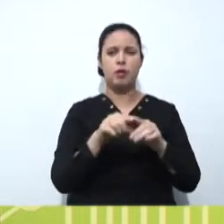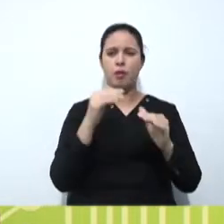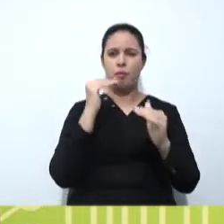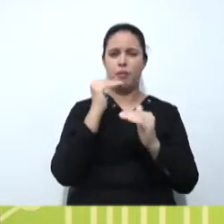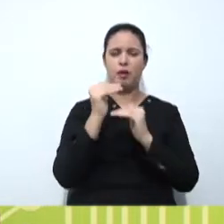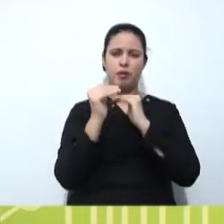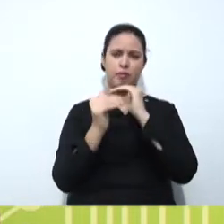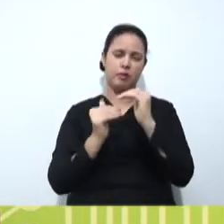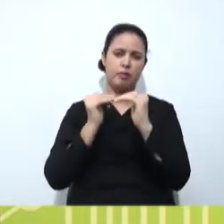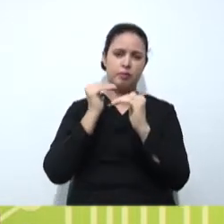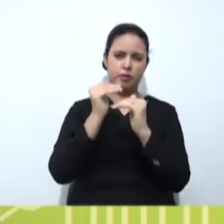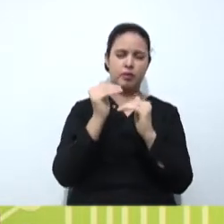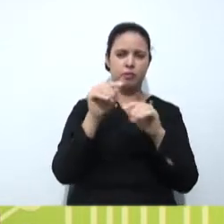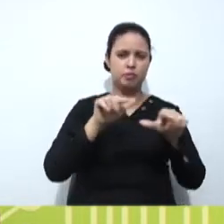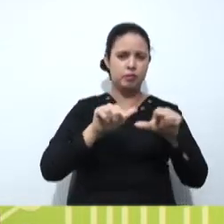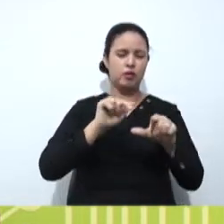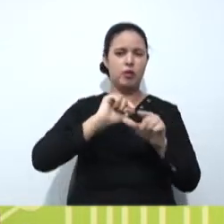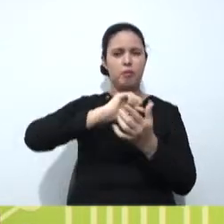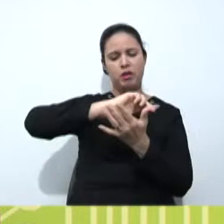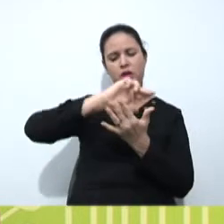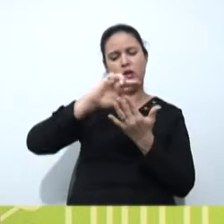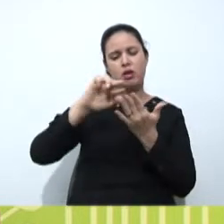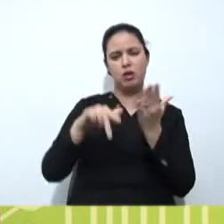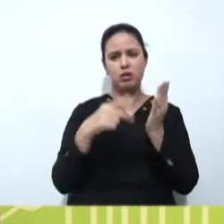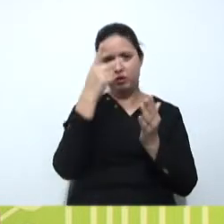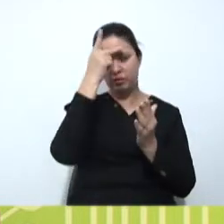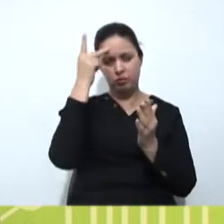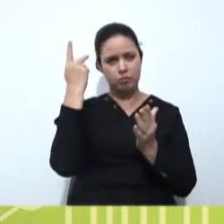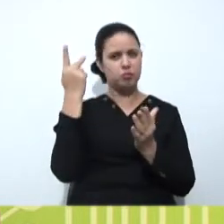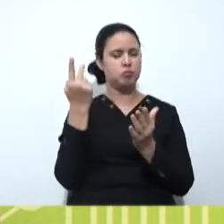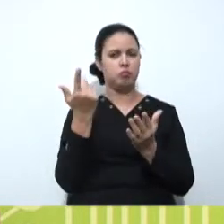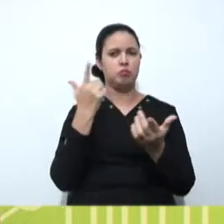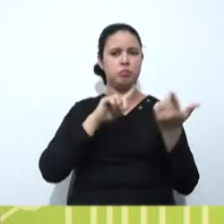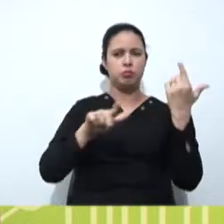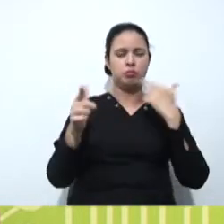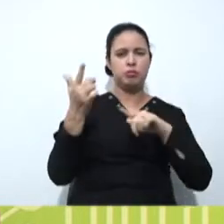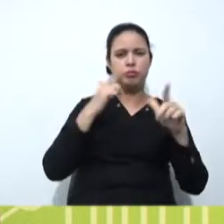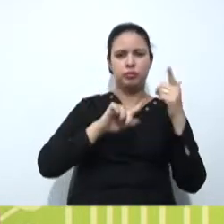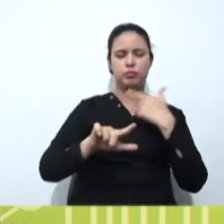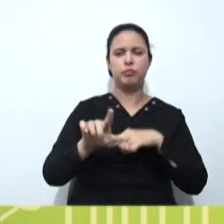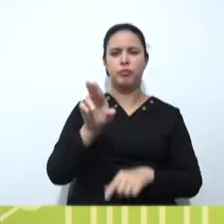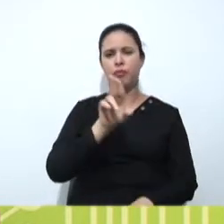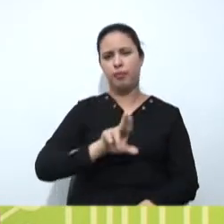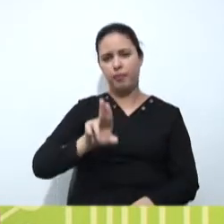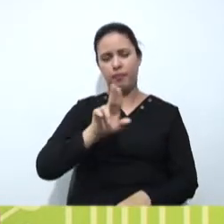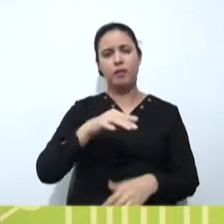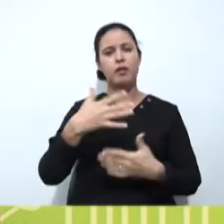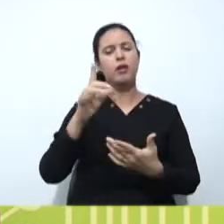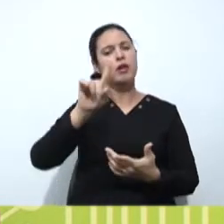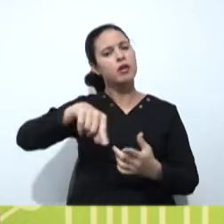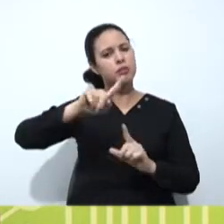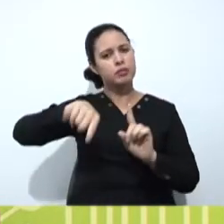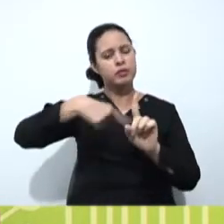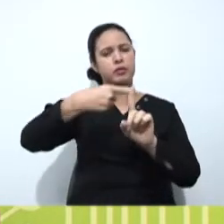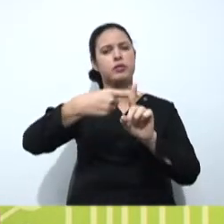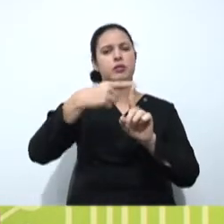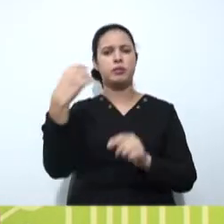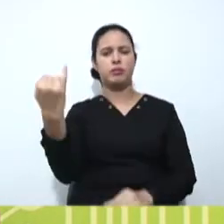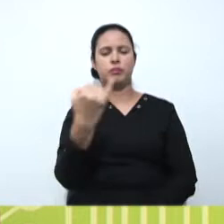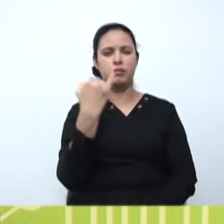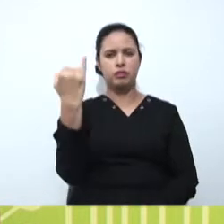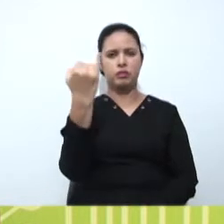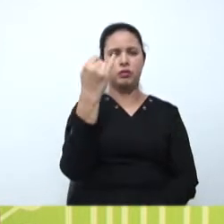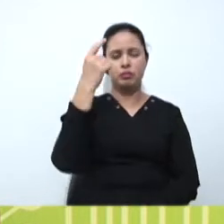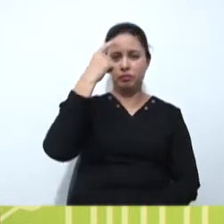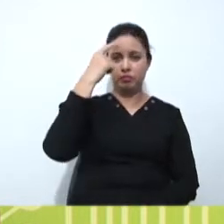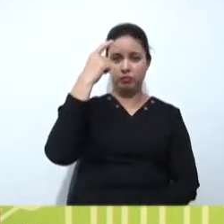de serviços que as pessoas vão se beneficiar através desse serviço. É muito positivo, é muito importante a gente